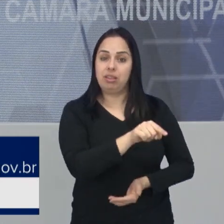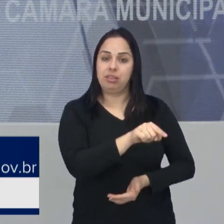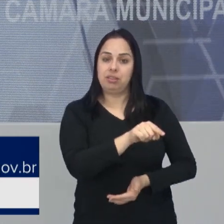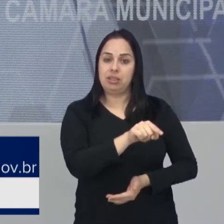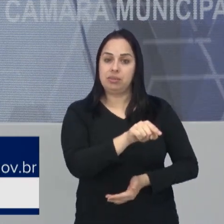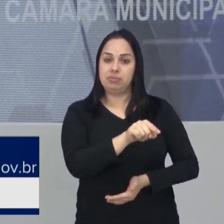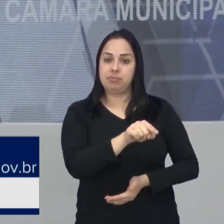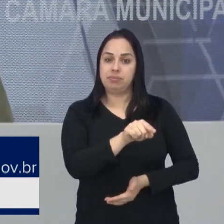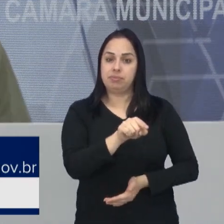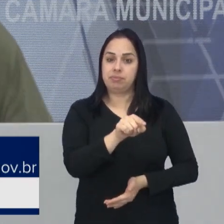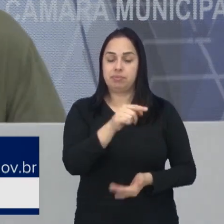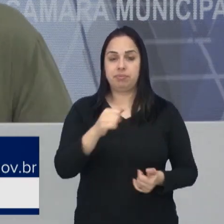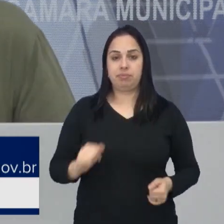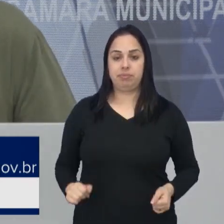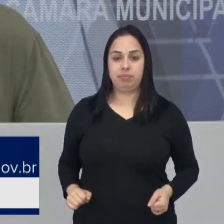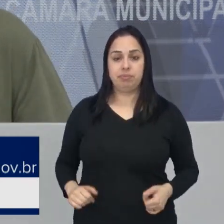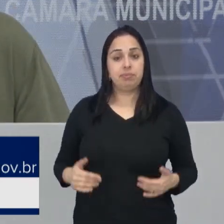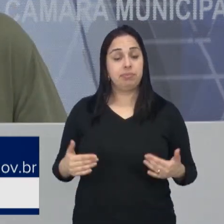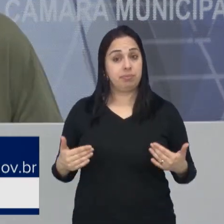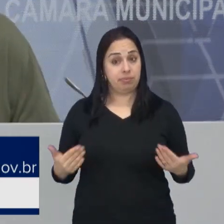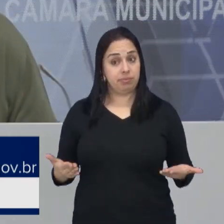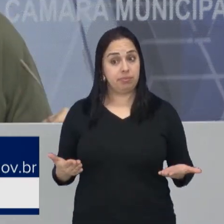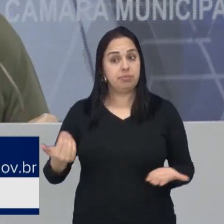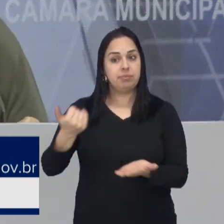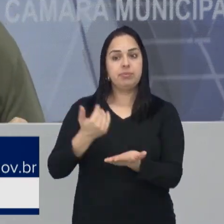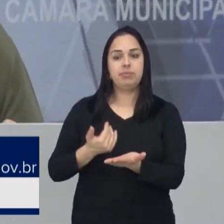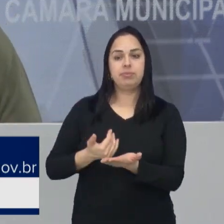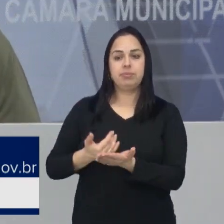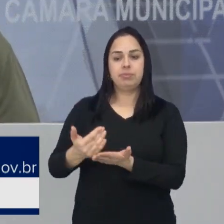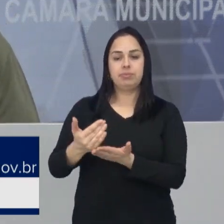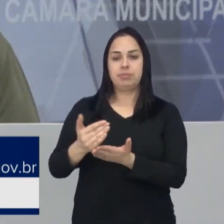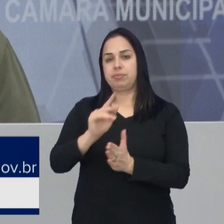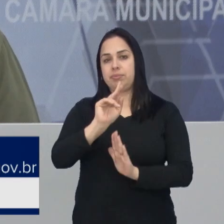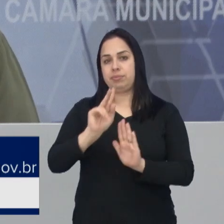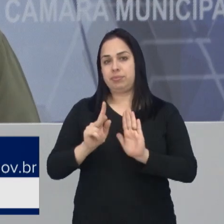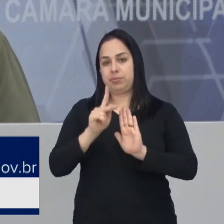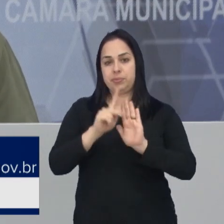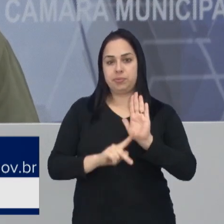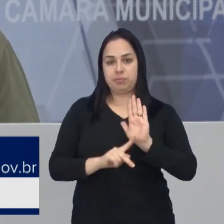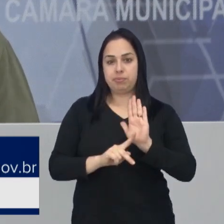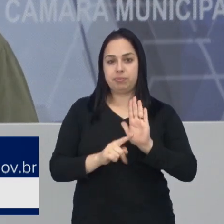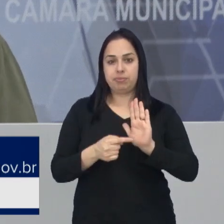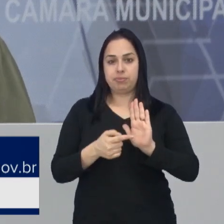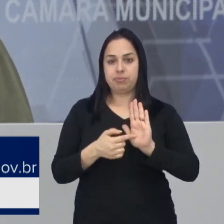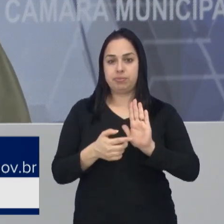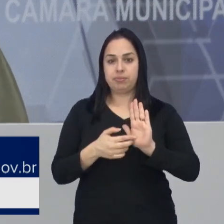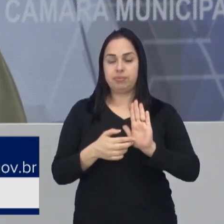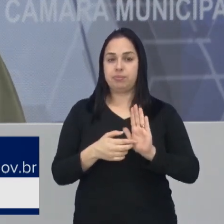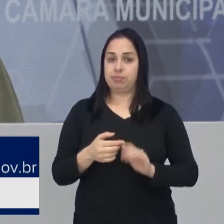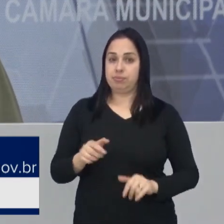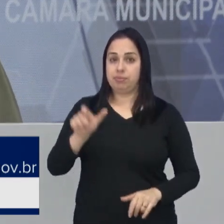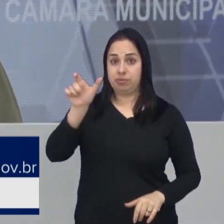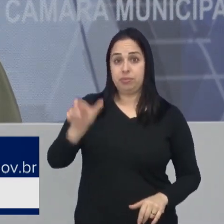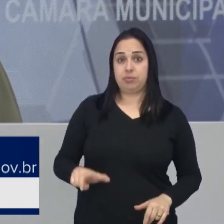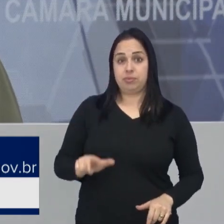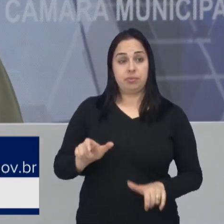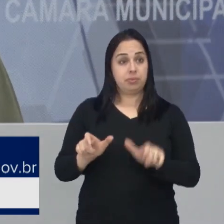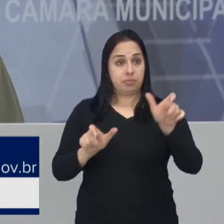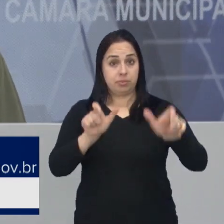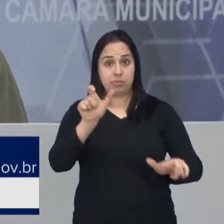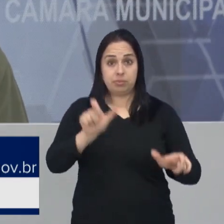palavras no plenário. Bom, vamos lá. Para o projeto, está aqui o Aécio e